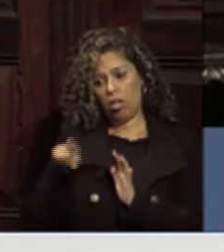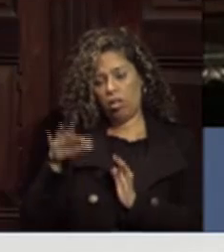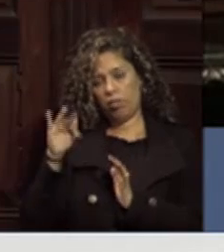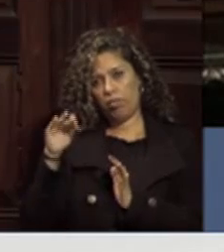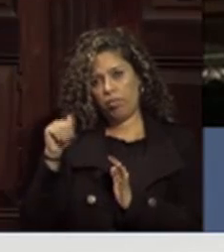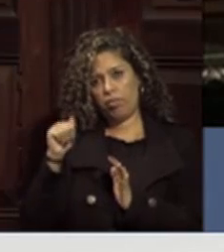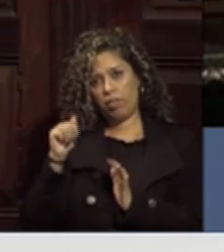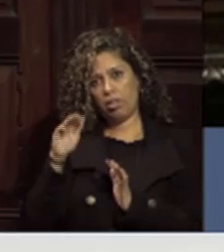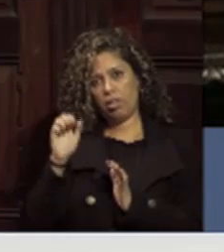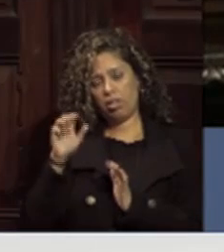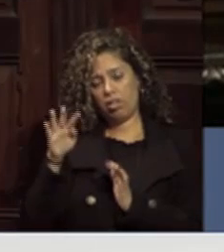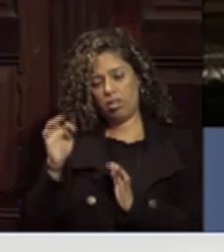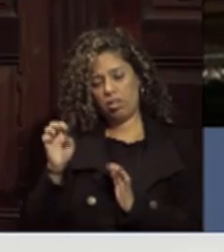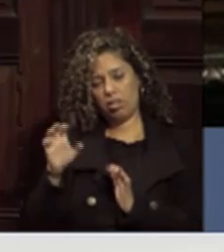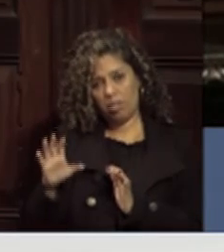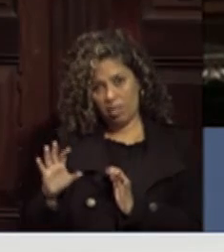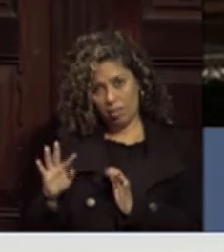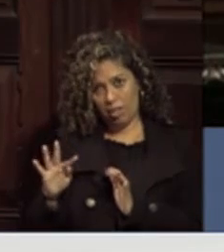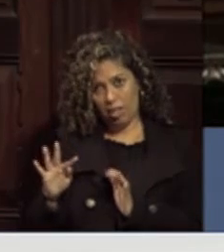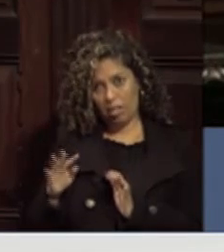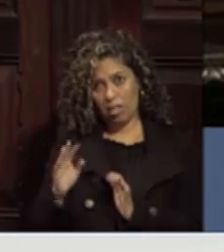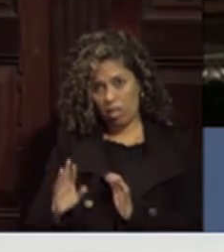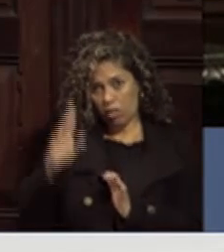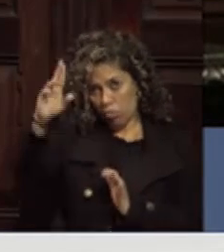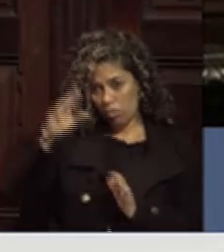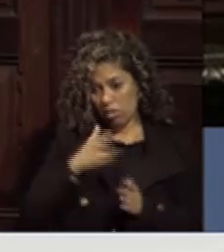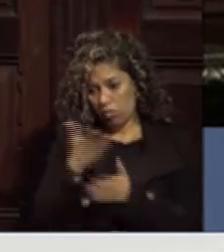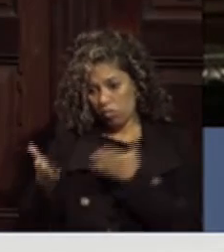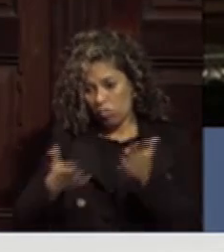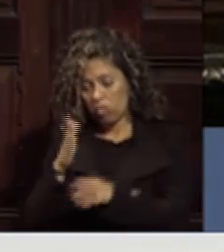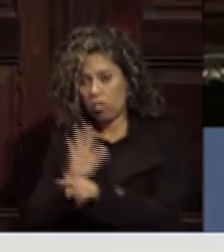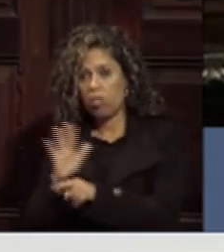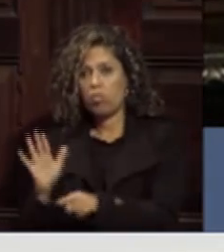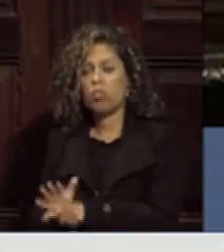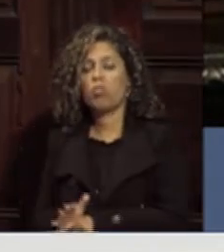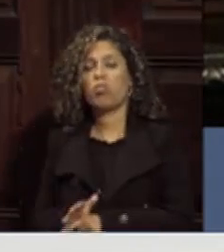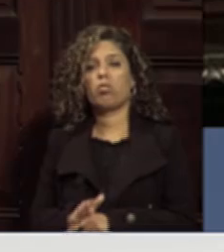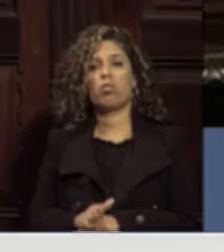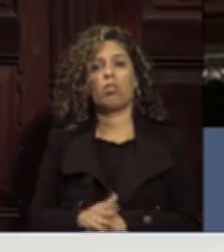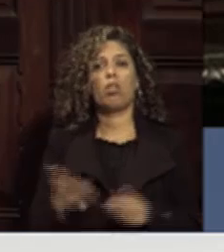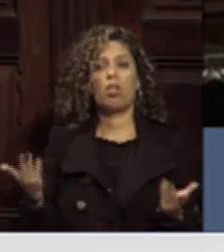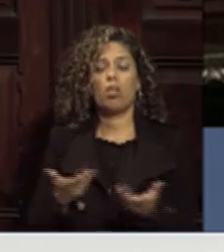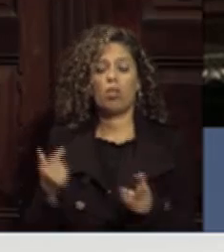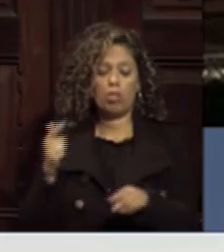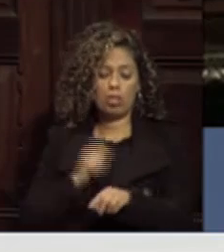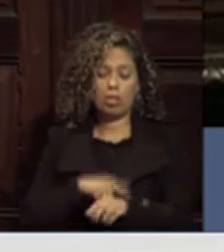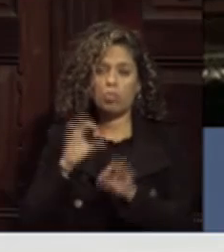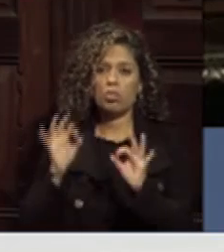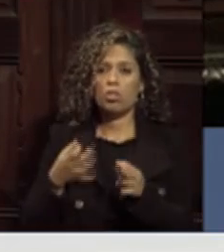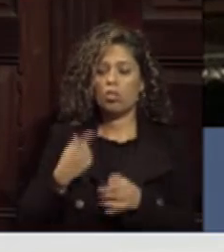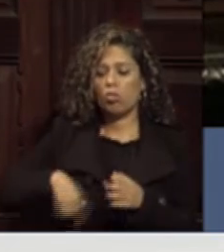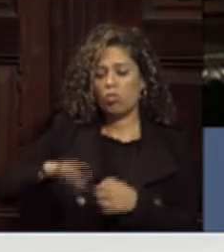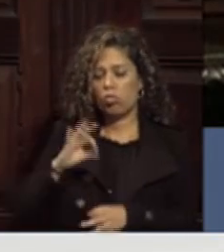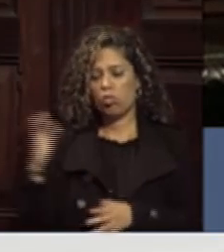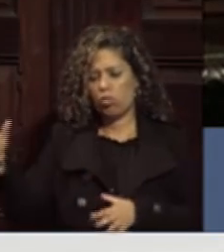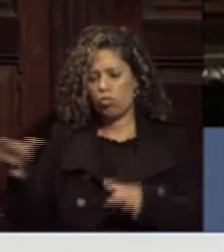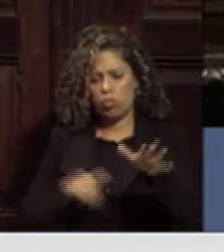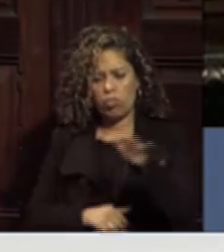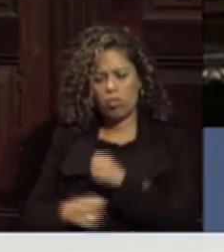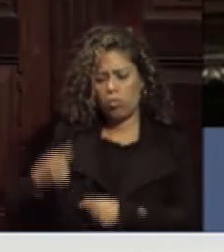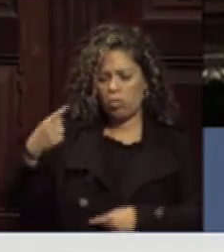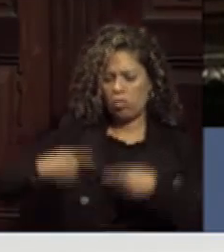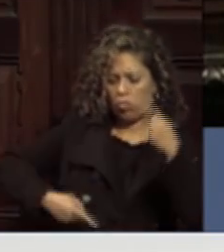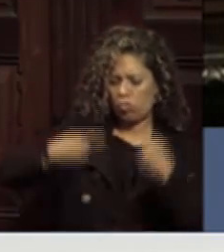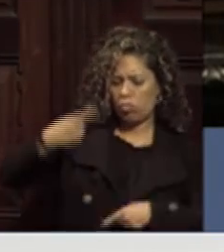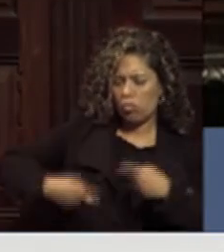Rocha, nós fazemos um movimento com todos os poderes, chamando o Poder Judiciário, chamando o